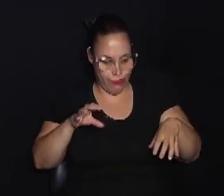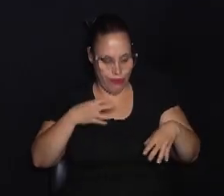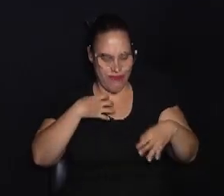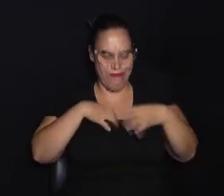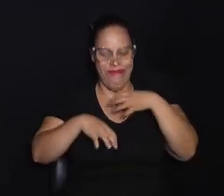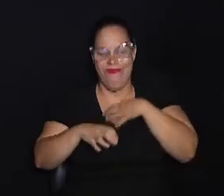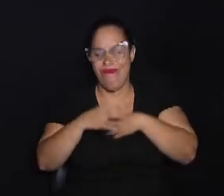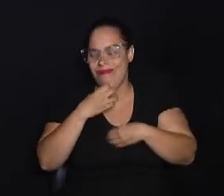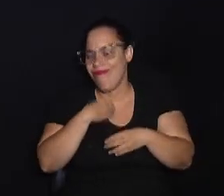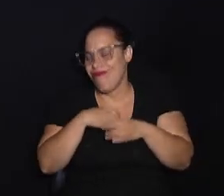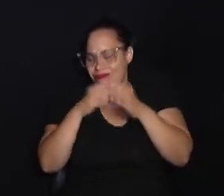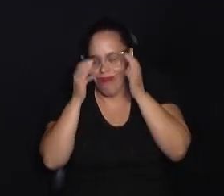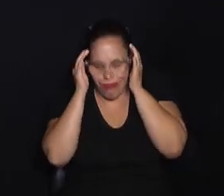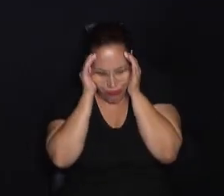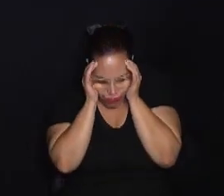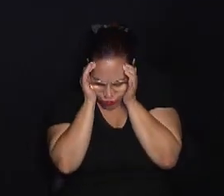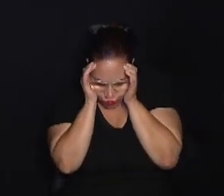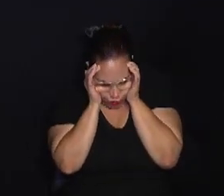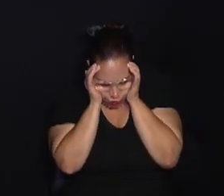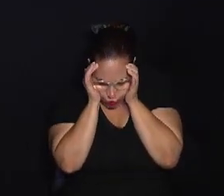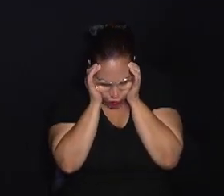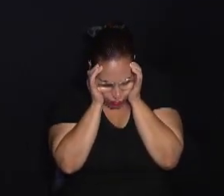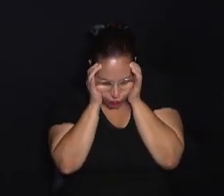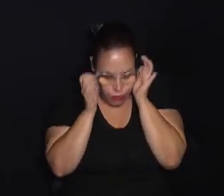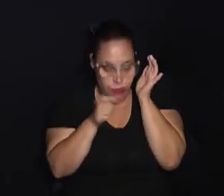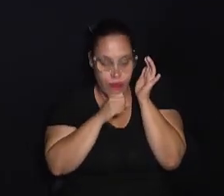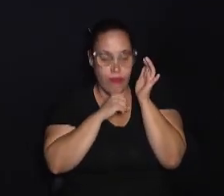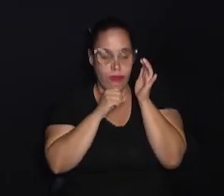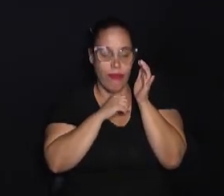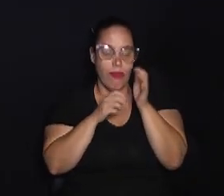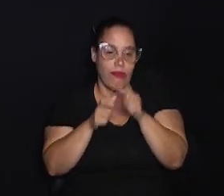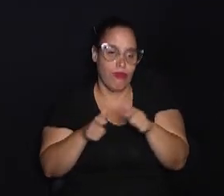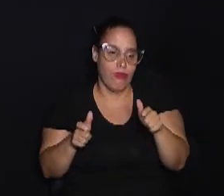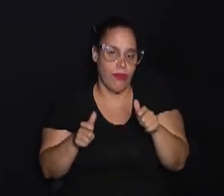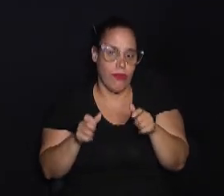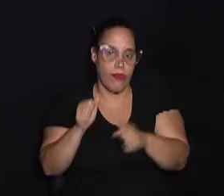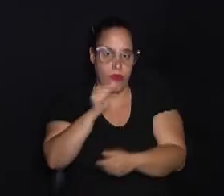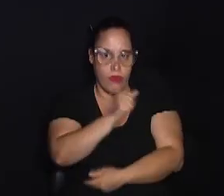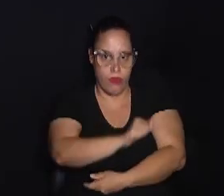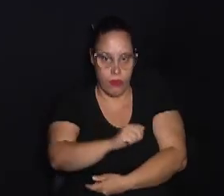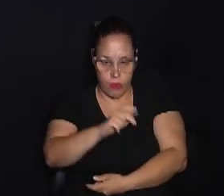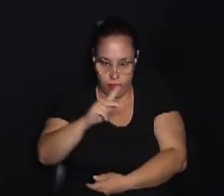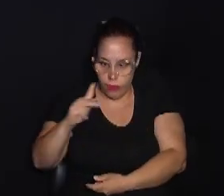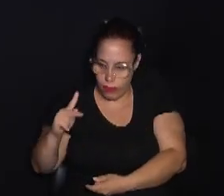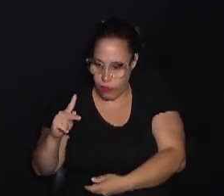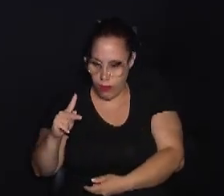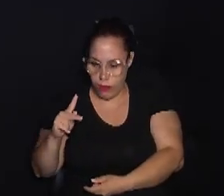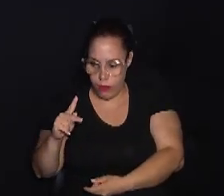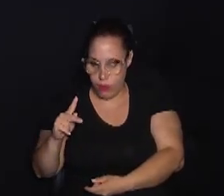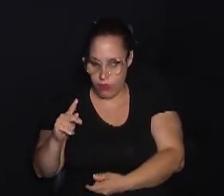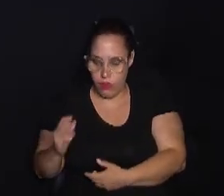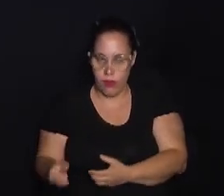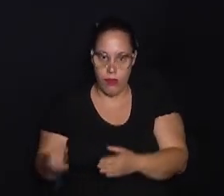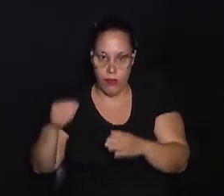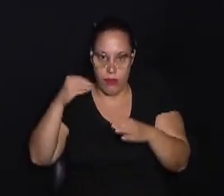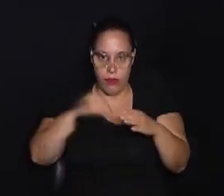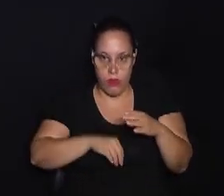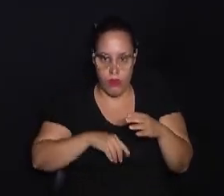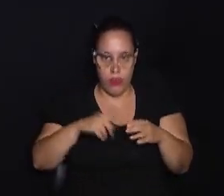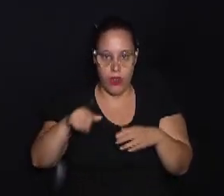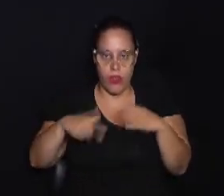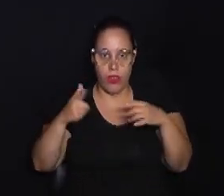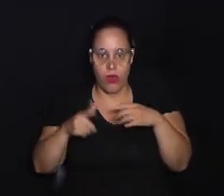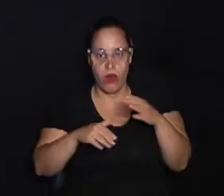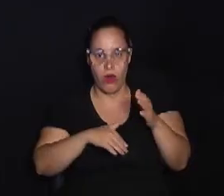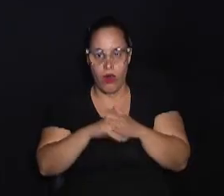Isso afeta muito a pessoa idosa. Muitas vezes as pessoas se aposentam e elas não estão inseridas em outras atividades,